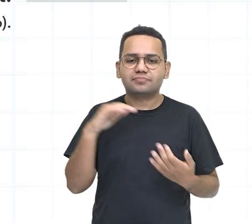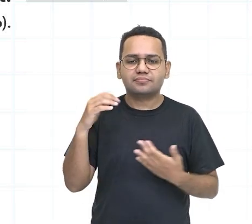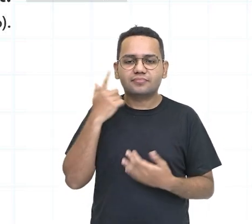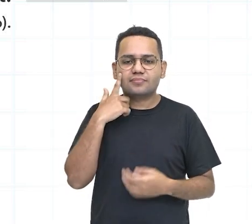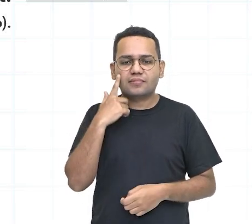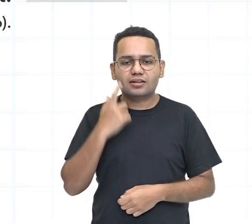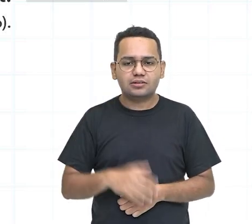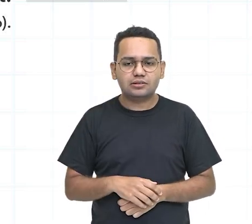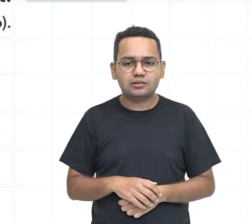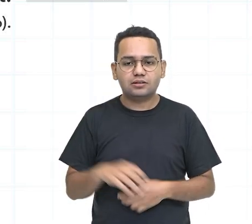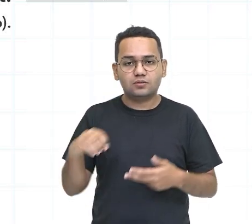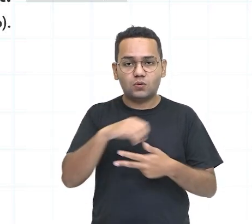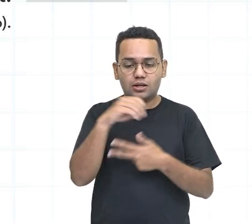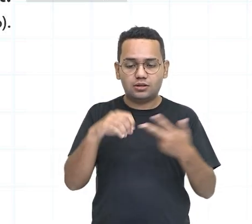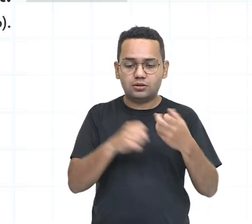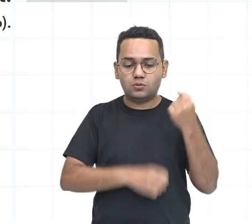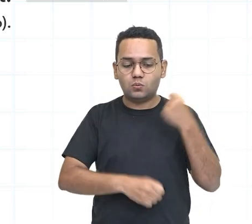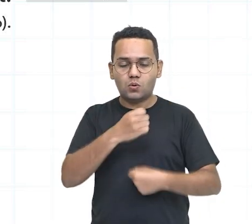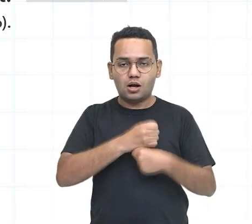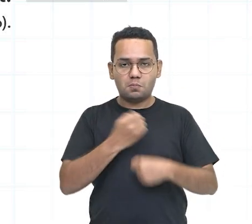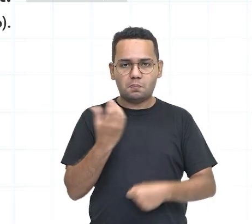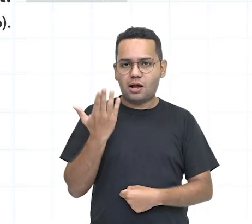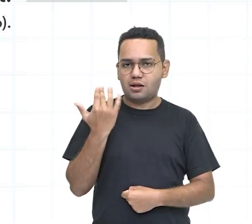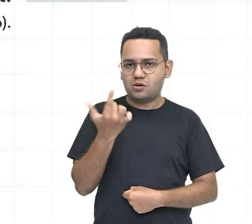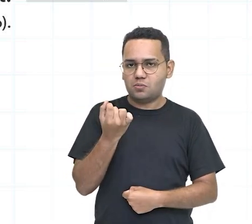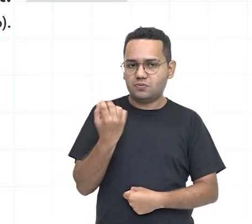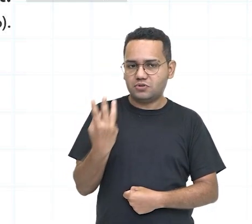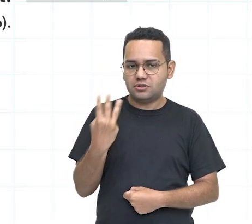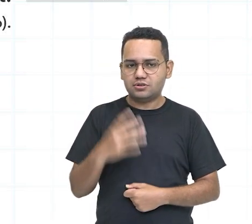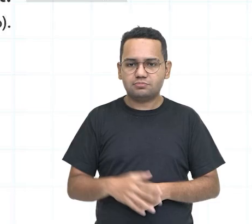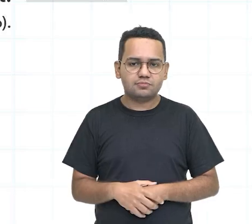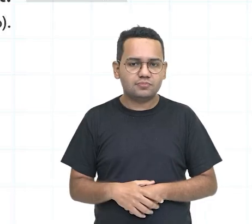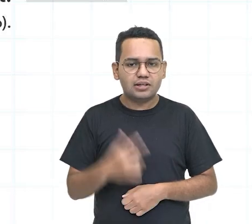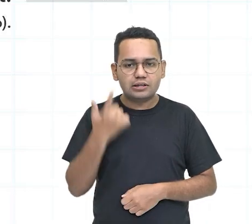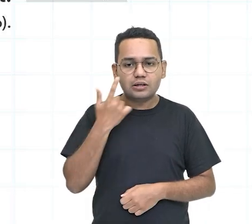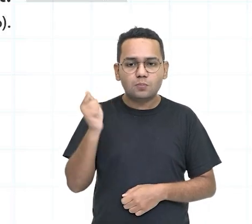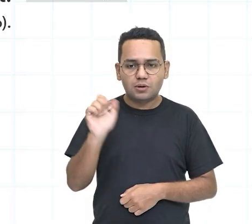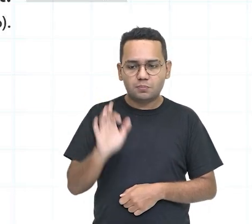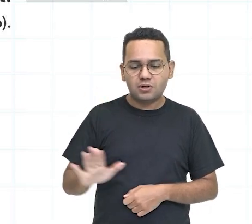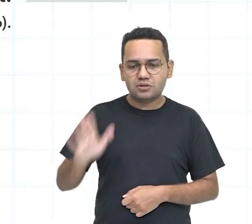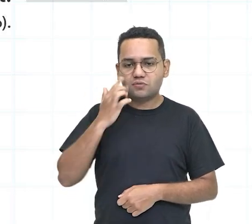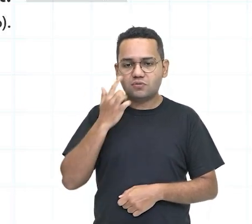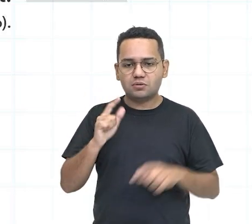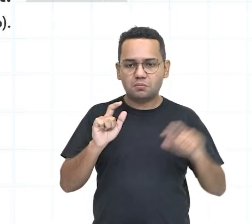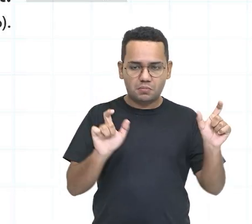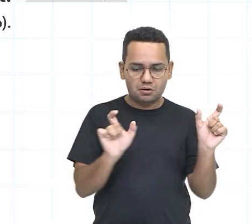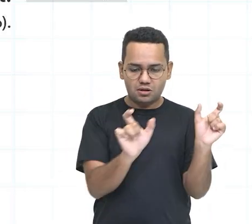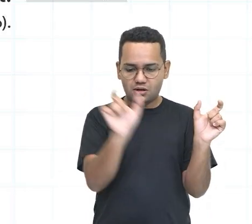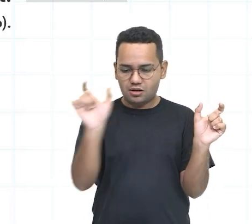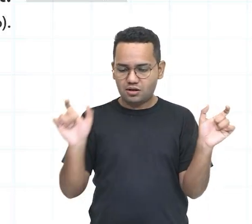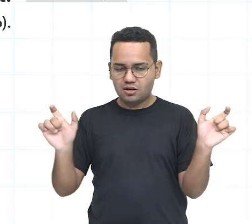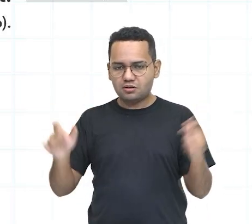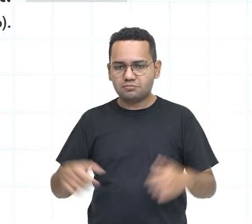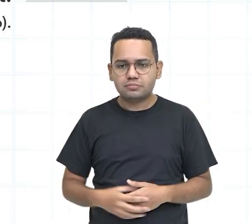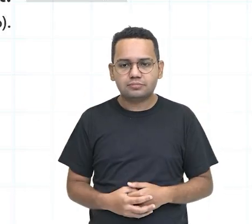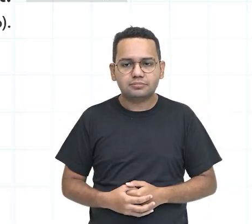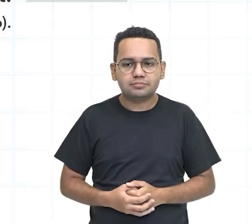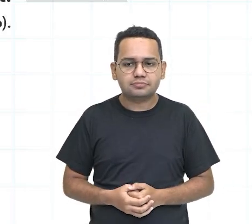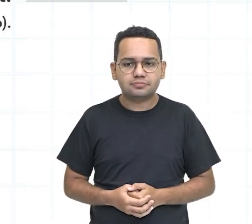Enem 2023, você tem uma imagem aí que tem a palavra dizendo o seguinte, food for thought,